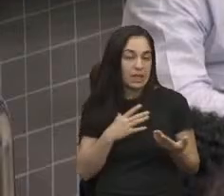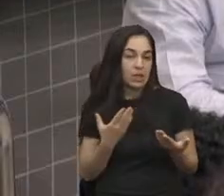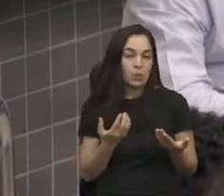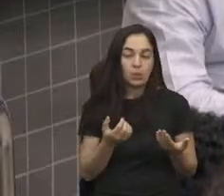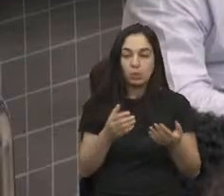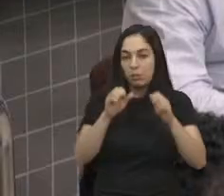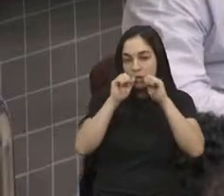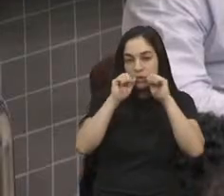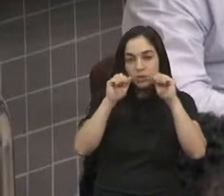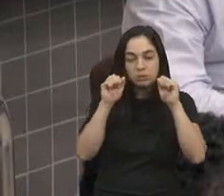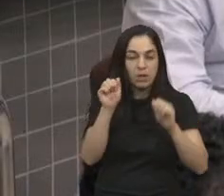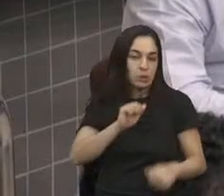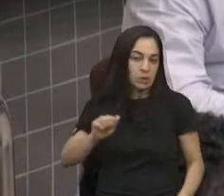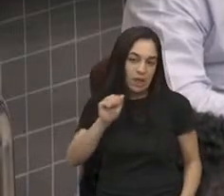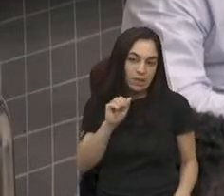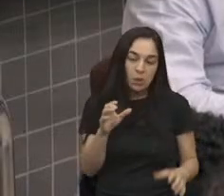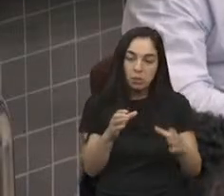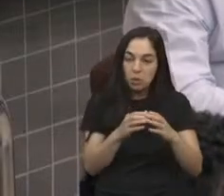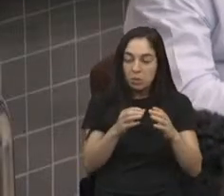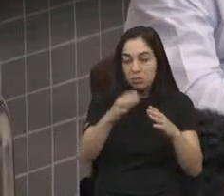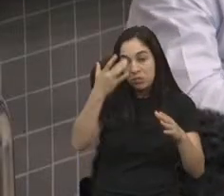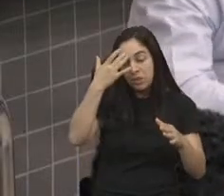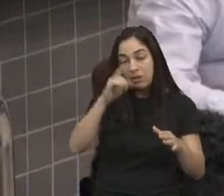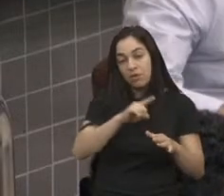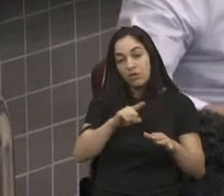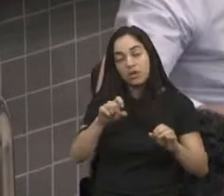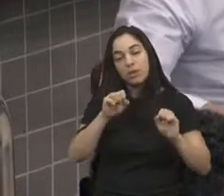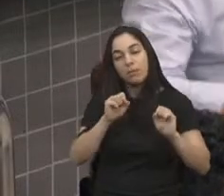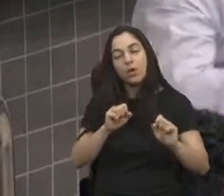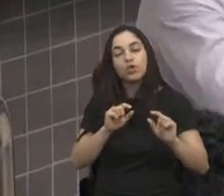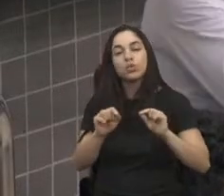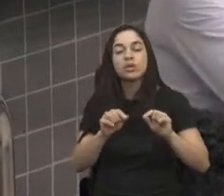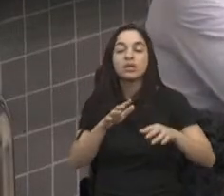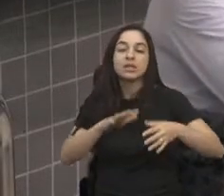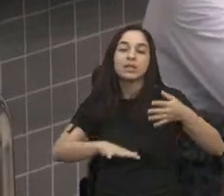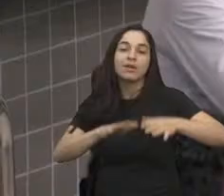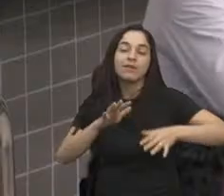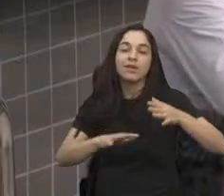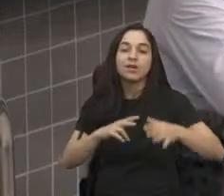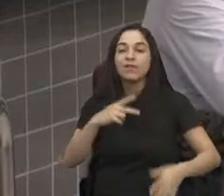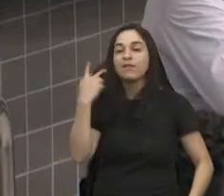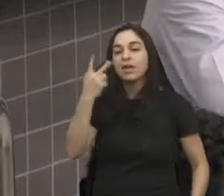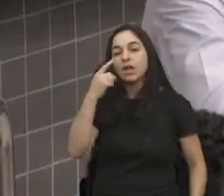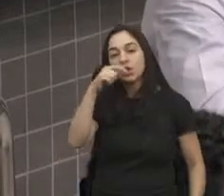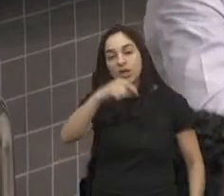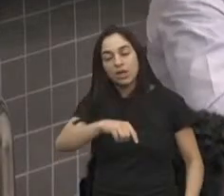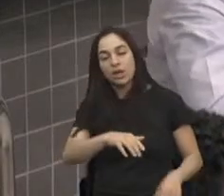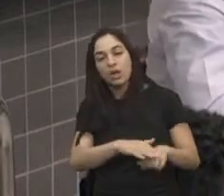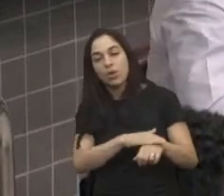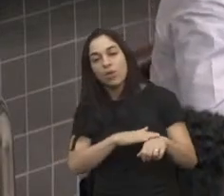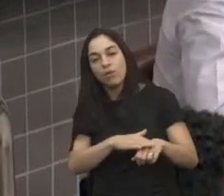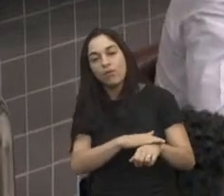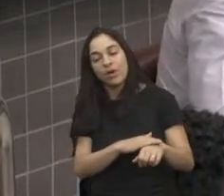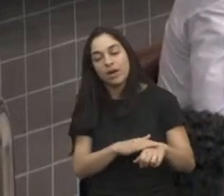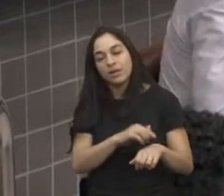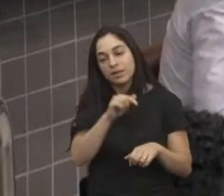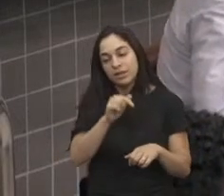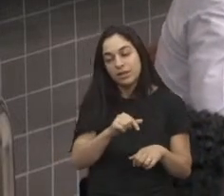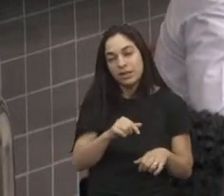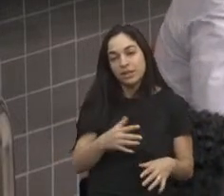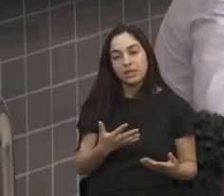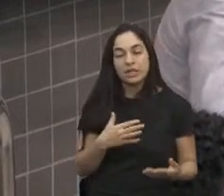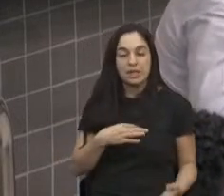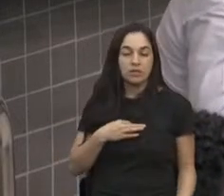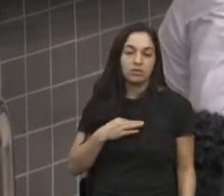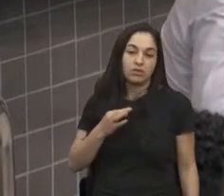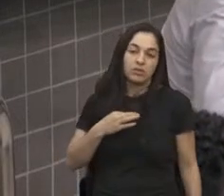têm um grupo, eu acho que vocês podem talvez pegar um vereador aqui, que esteja presente, que se candidate,